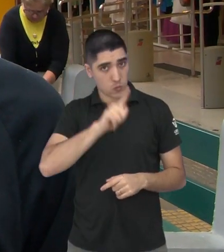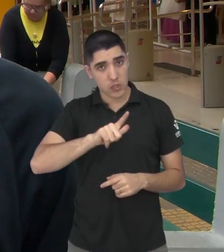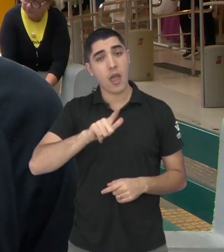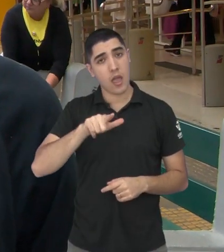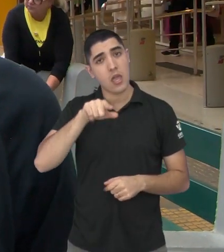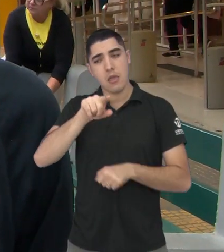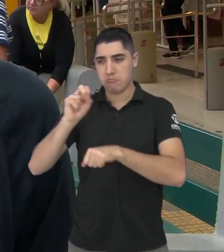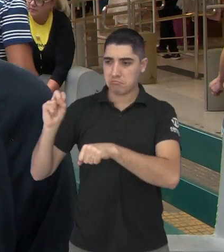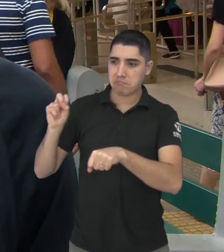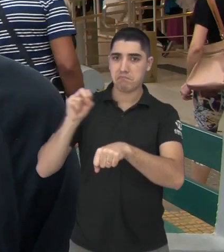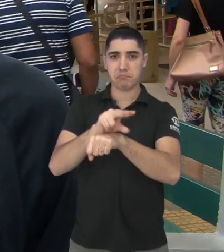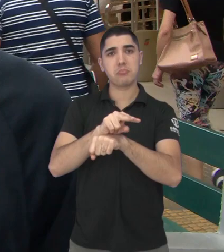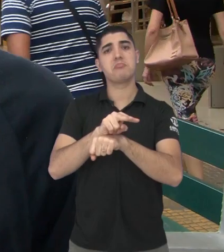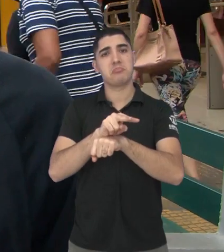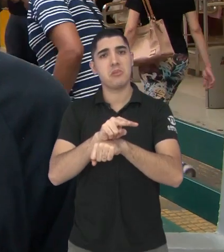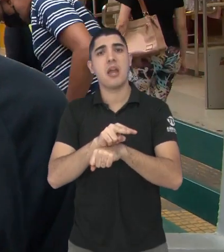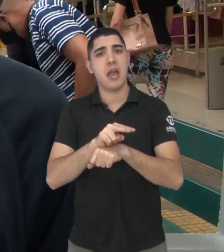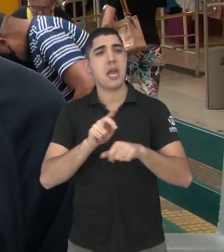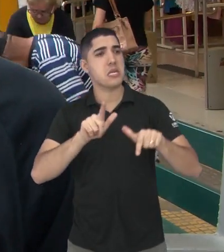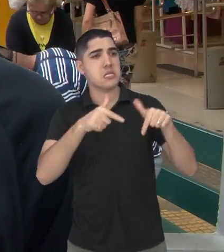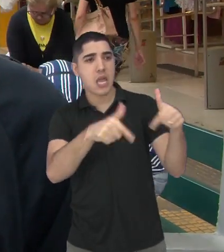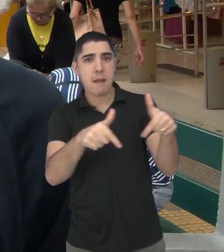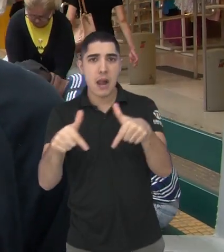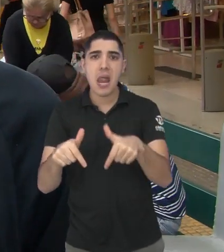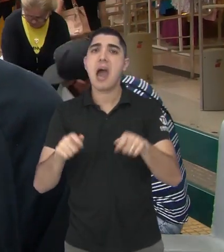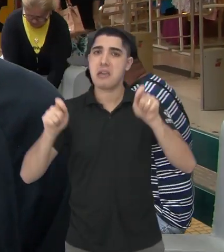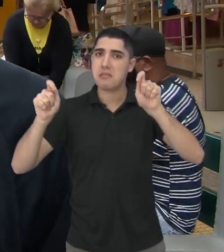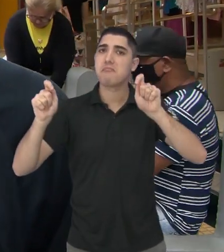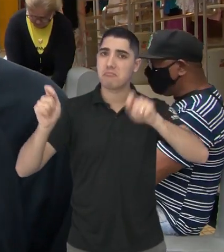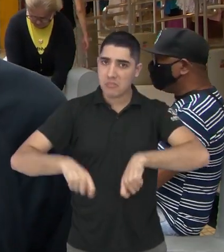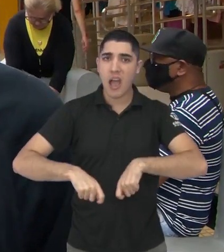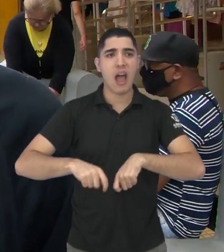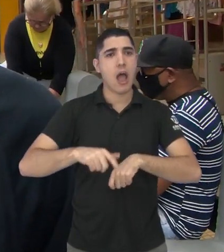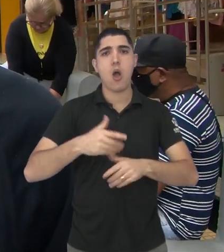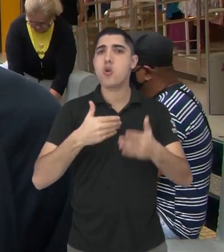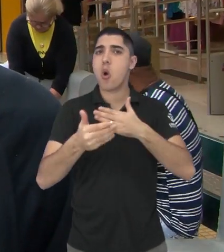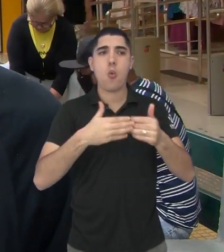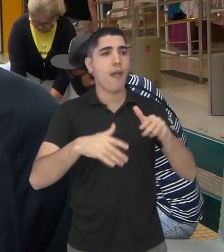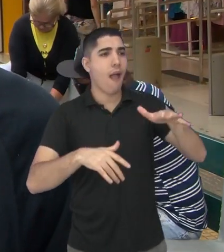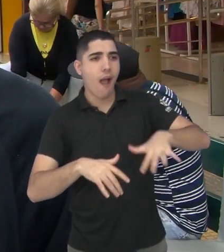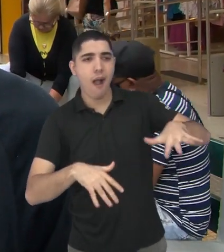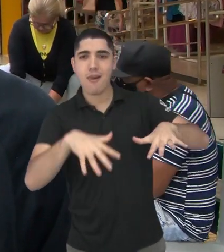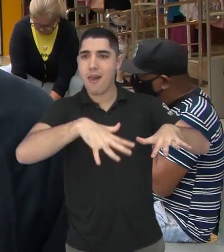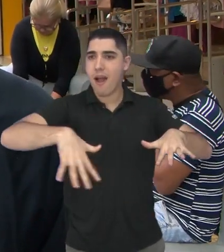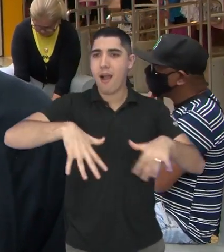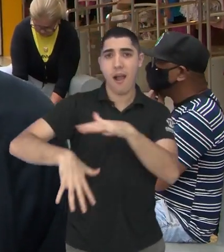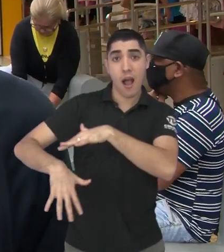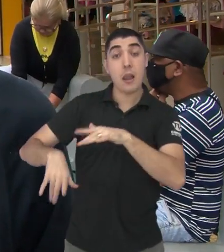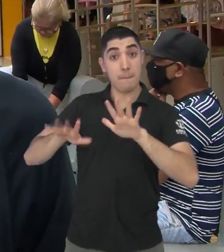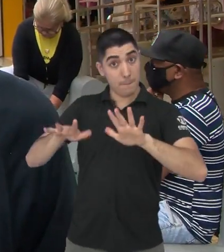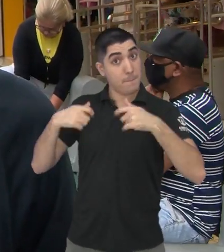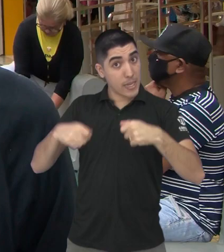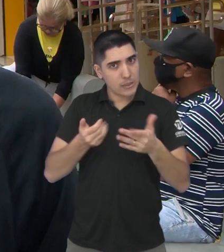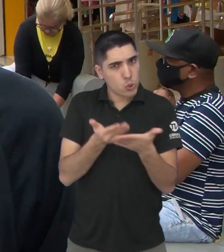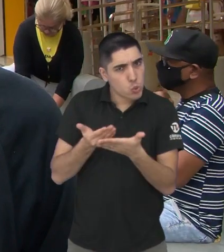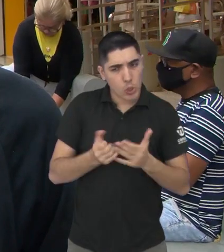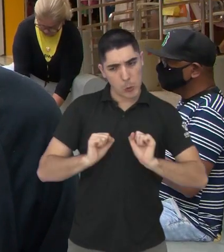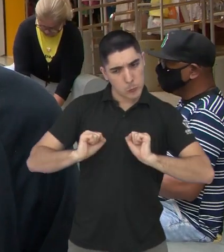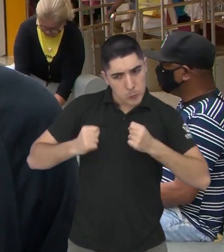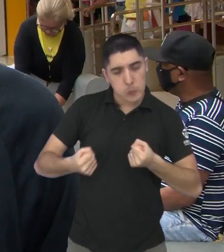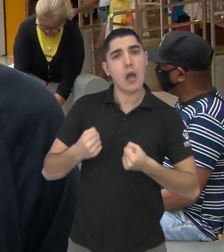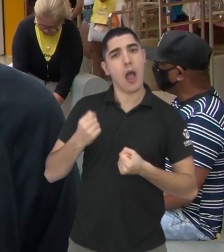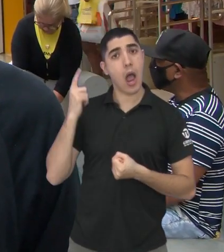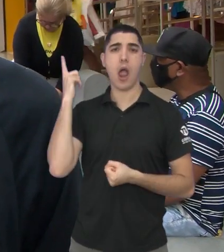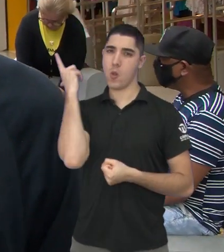que você consegue ingressar em bastante emprego assim em área sabe se você se dedicar